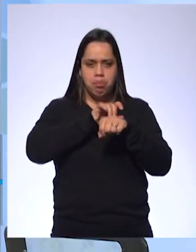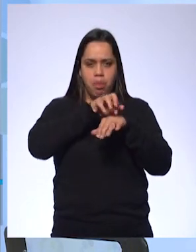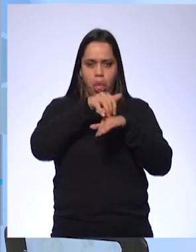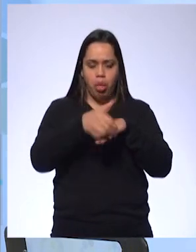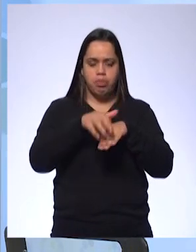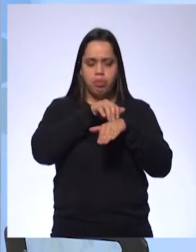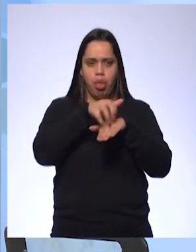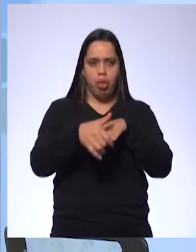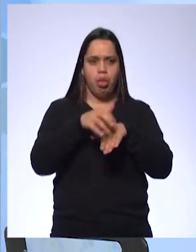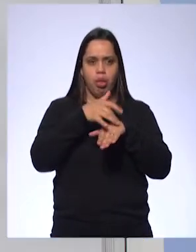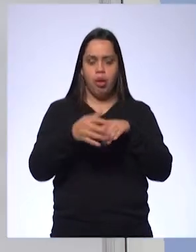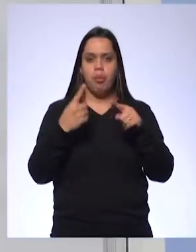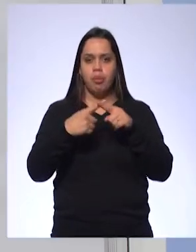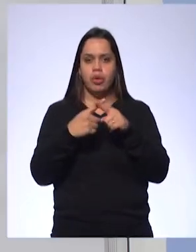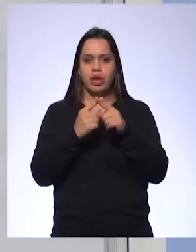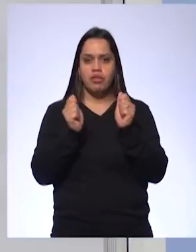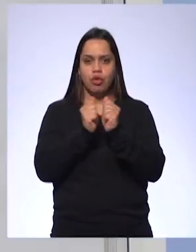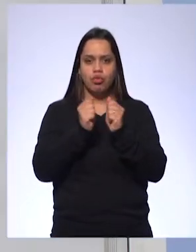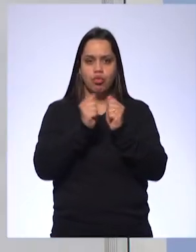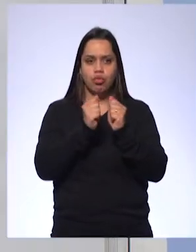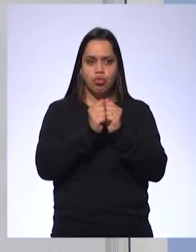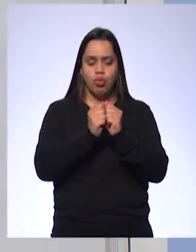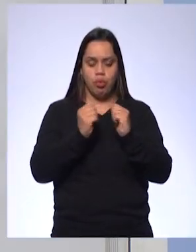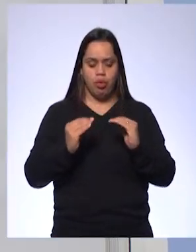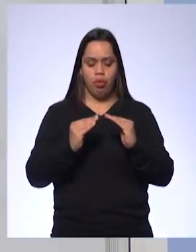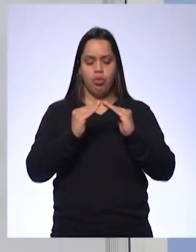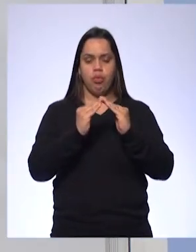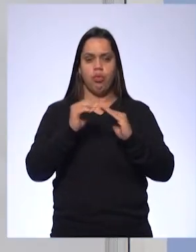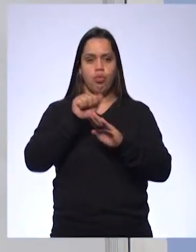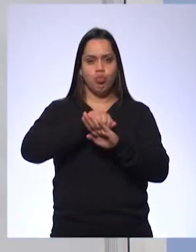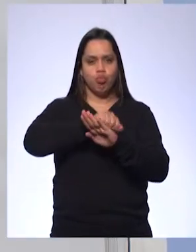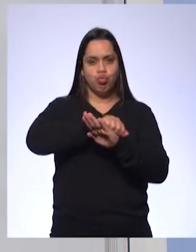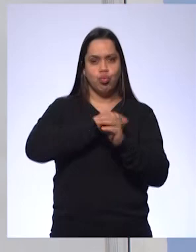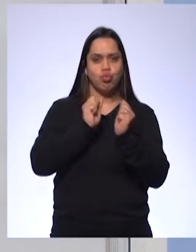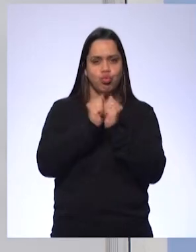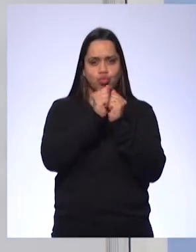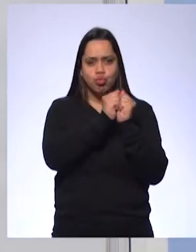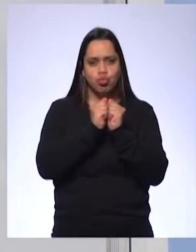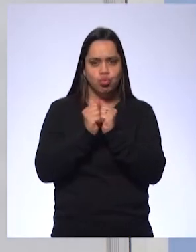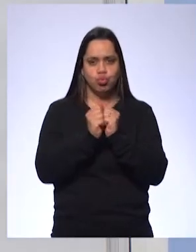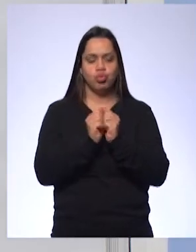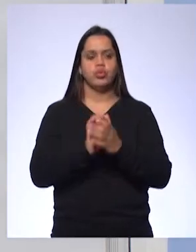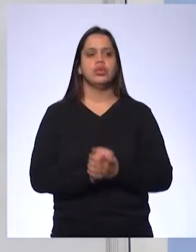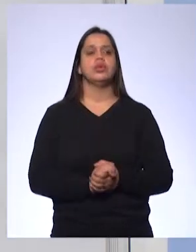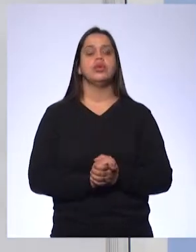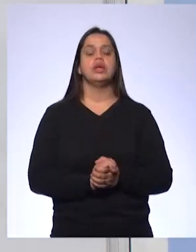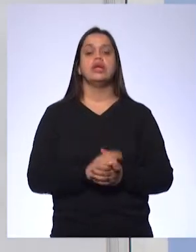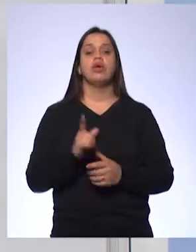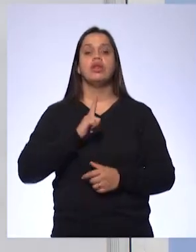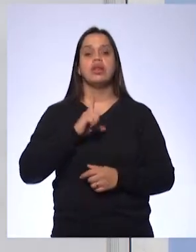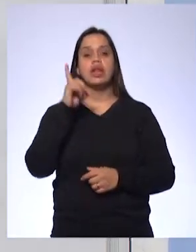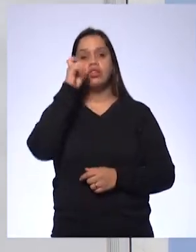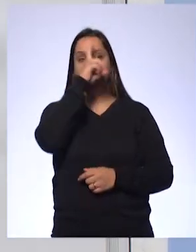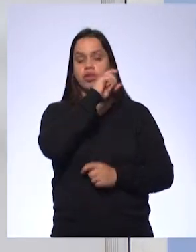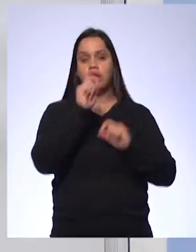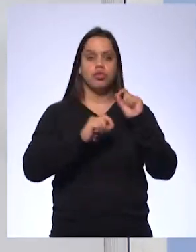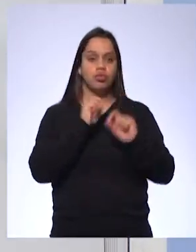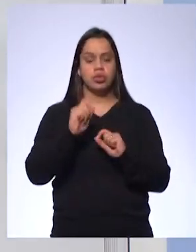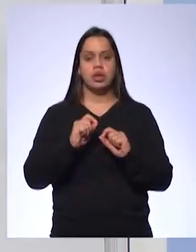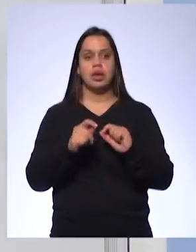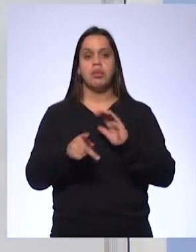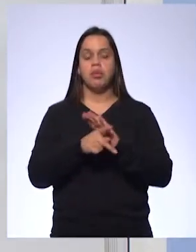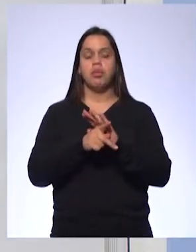enrolar aqui, porque eles ficam meio grudados quando chega a esse ângulo. Então, há uma dificuldade dos cristais